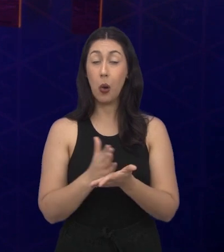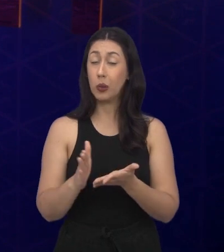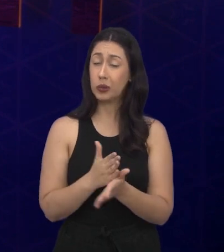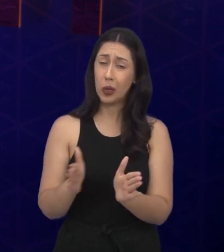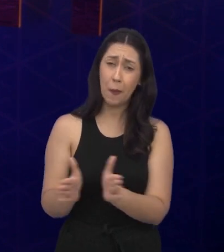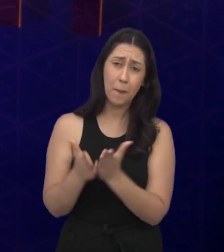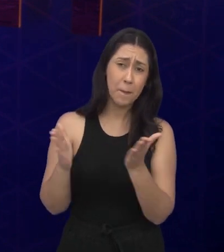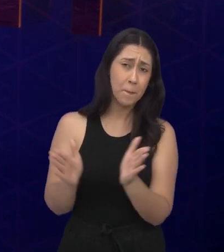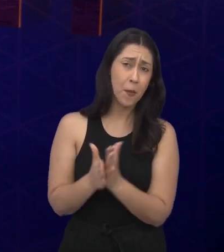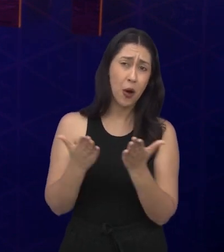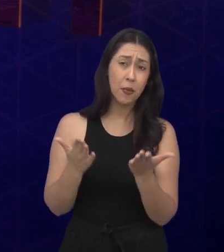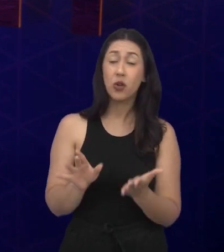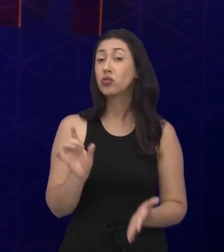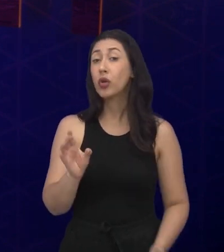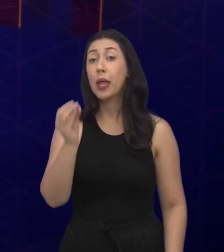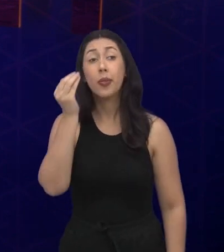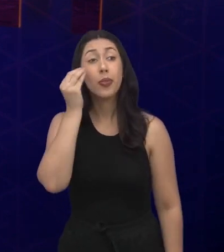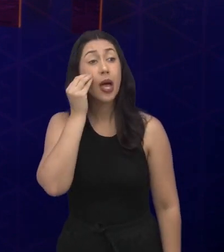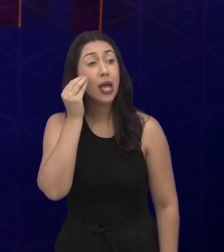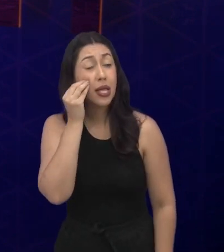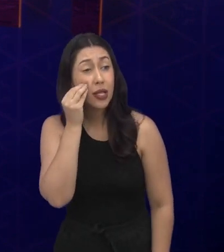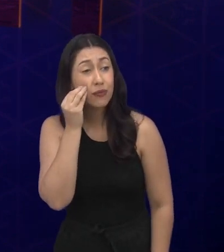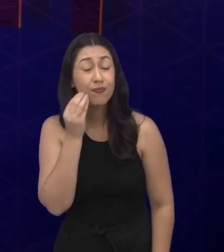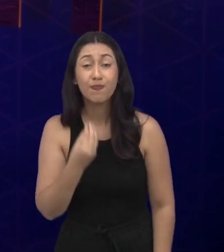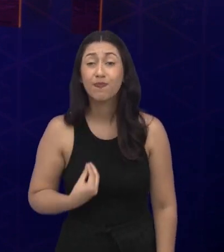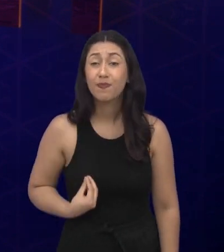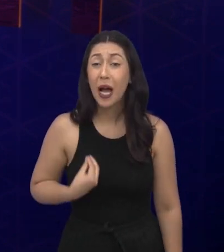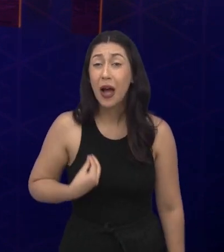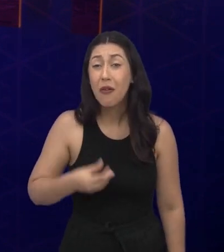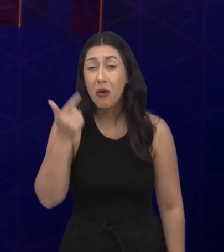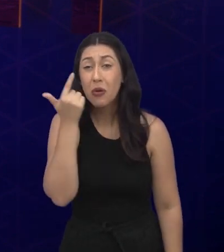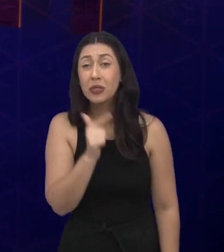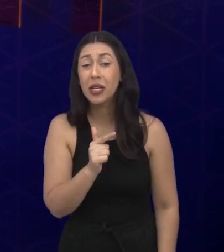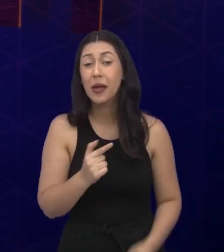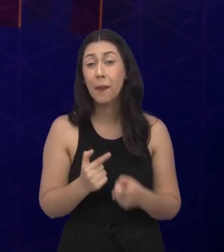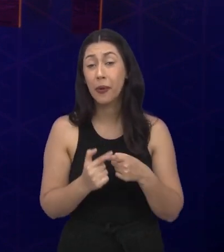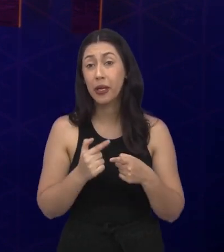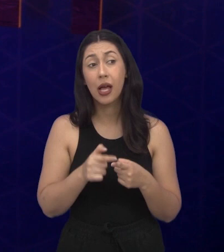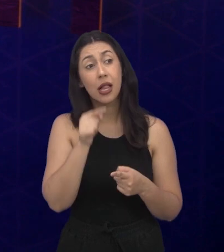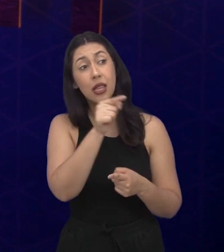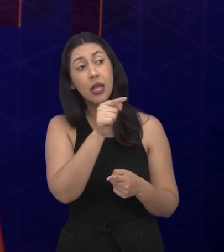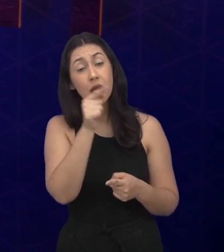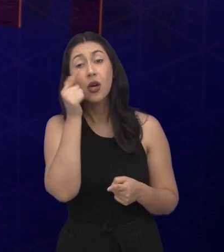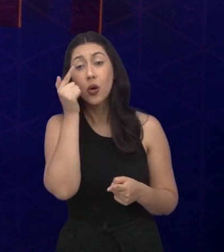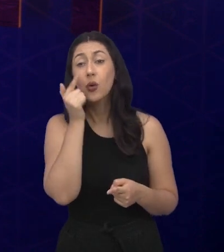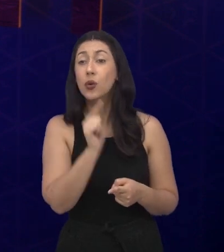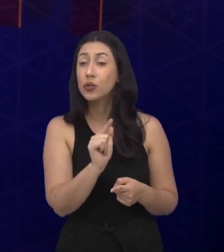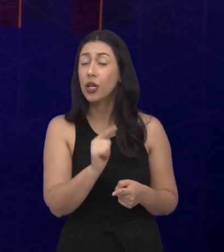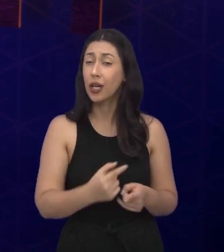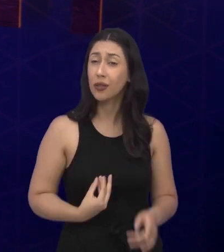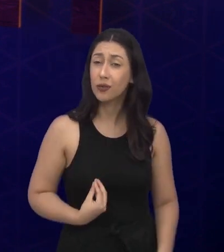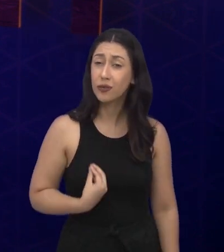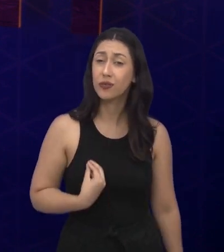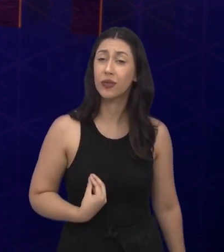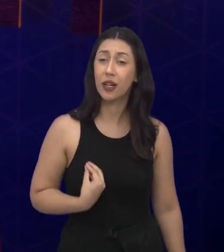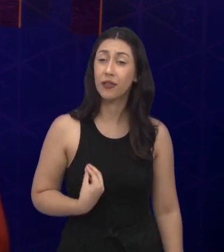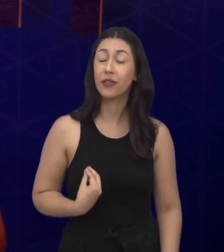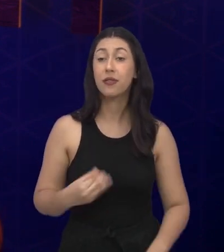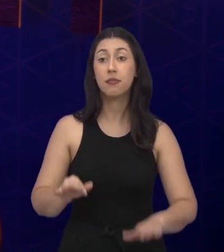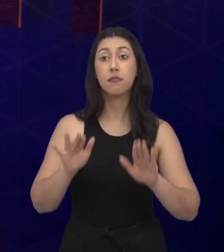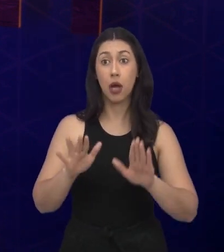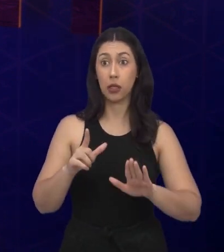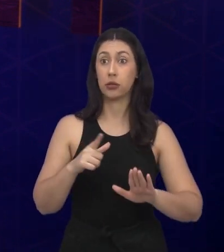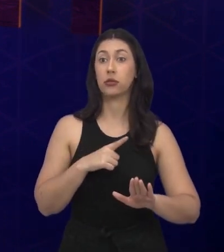ali tentando se manter nesses meios em que é possível viver, né? Mas